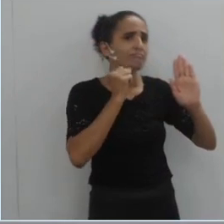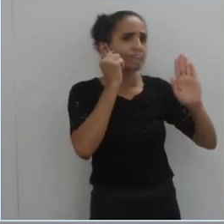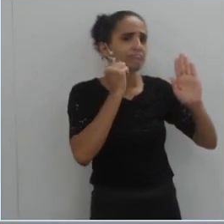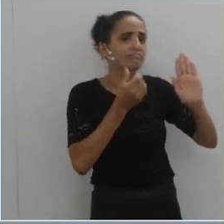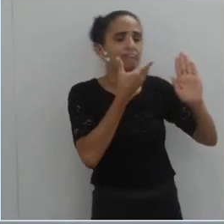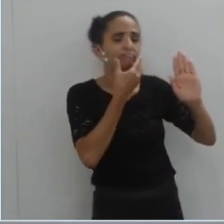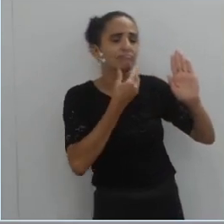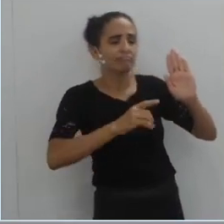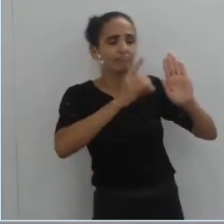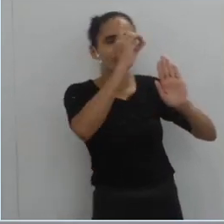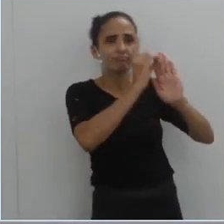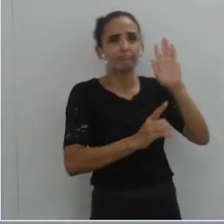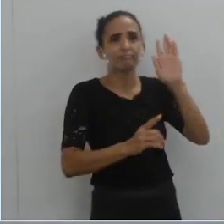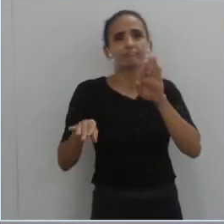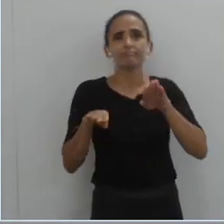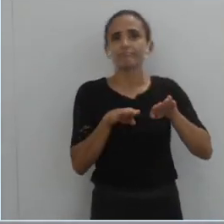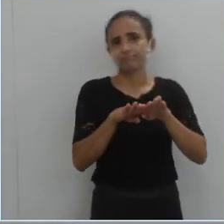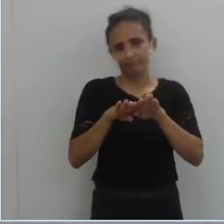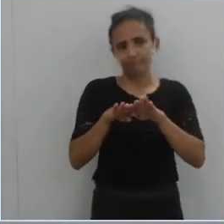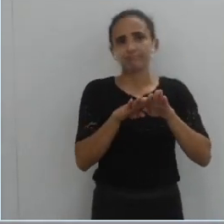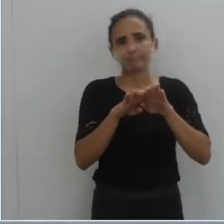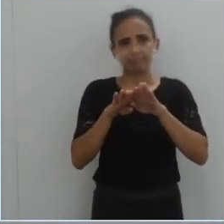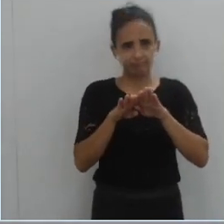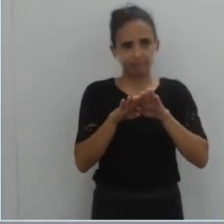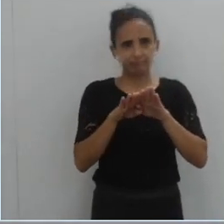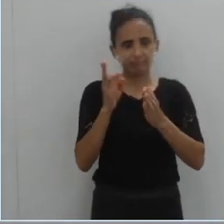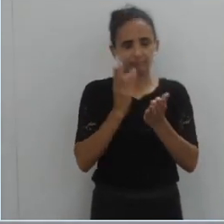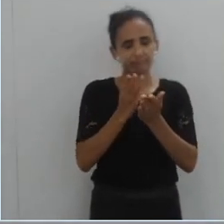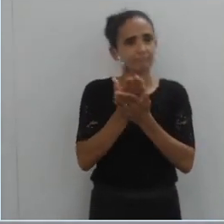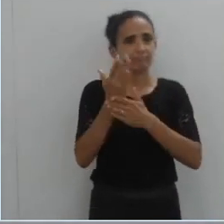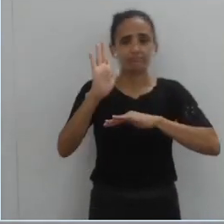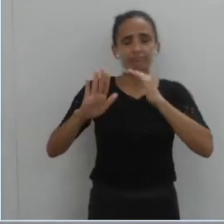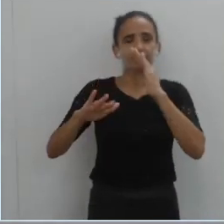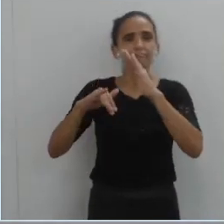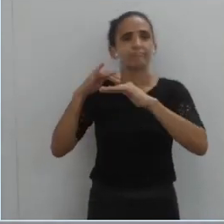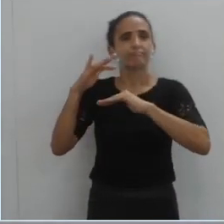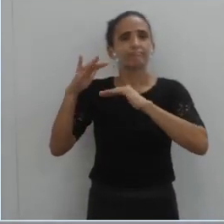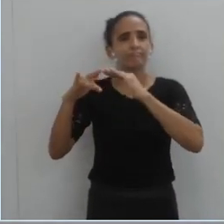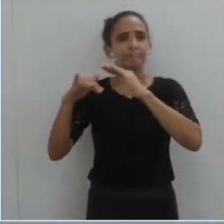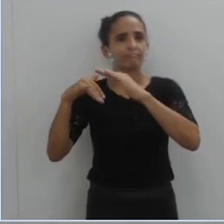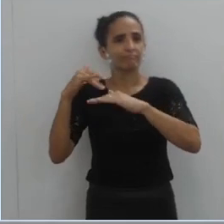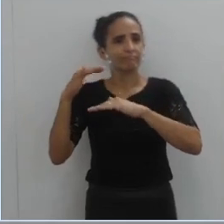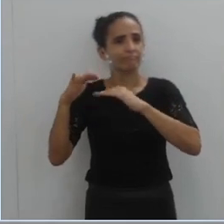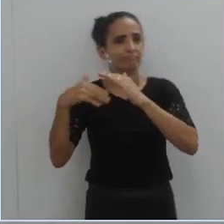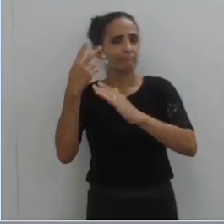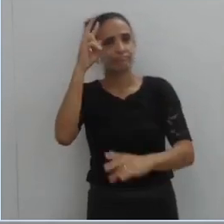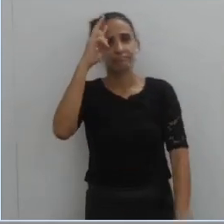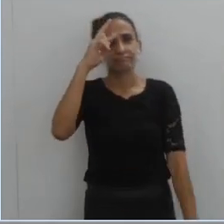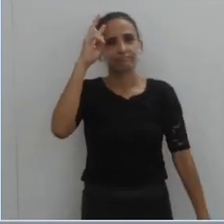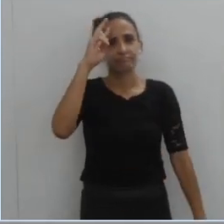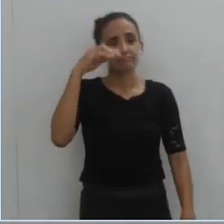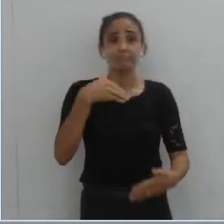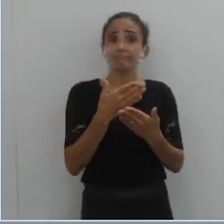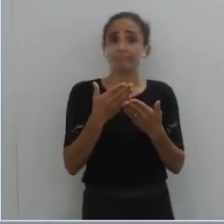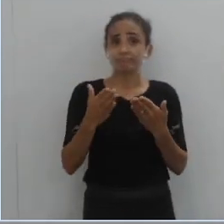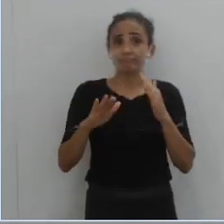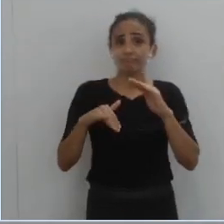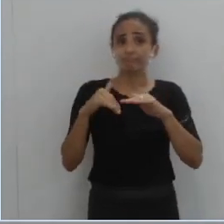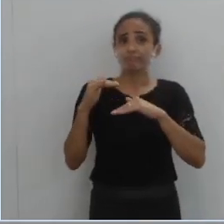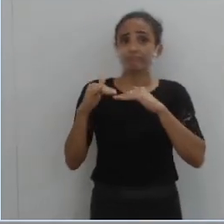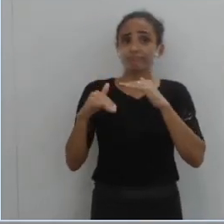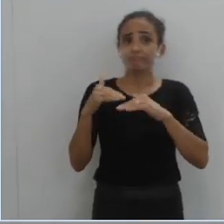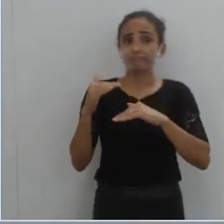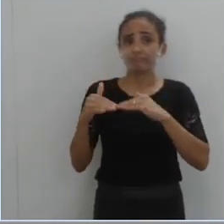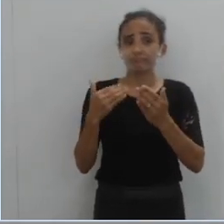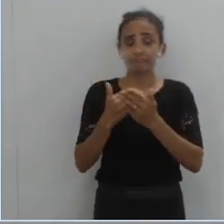lutaram, né? Então veja que esse processo longo da história, ele vai se